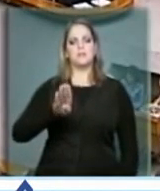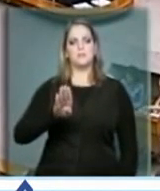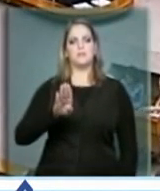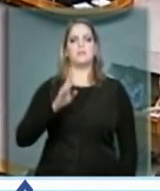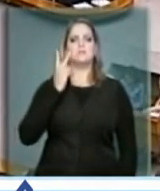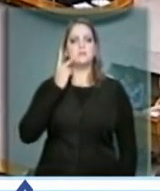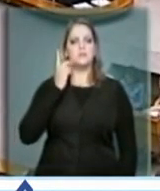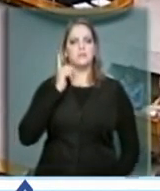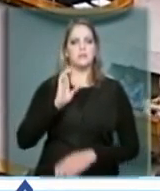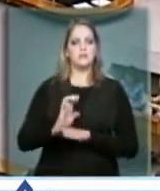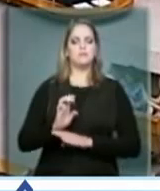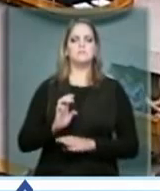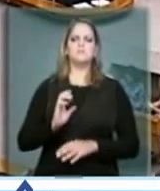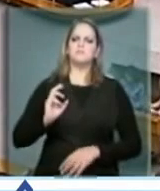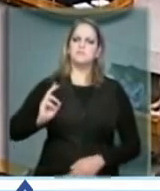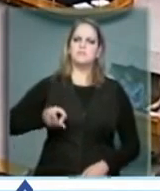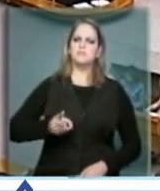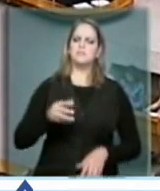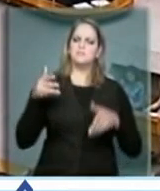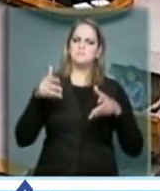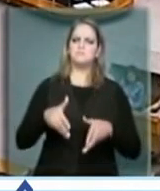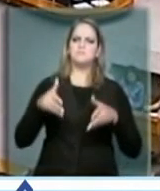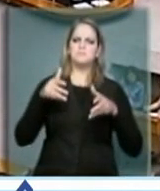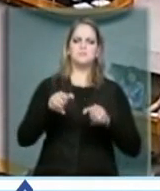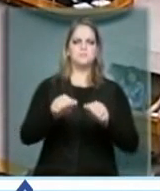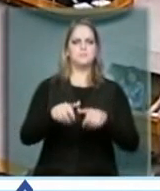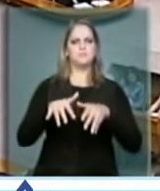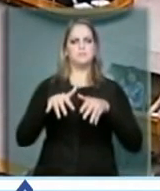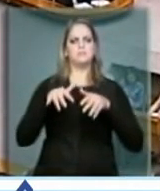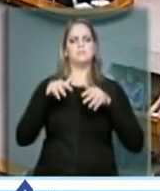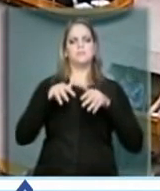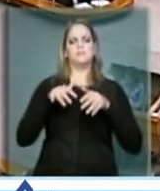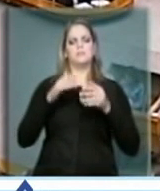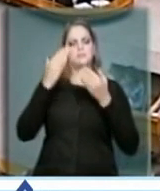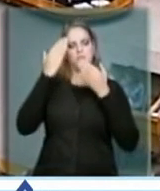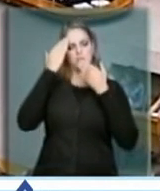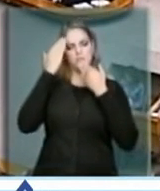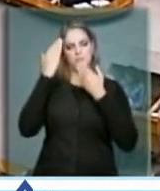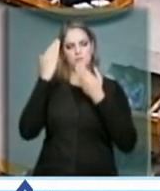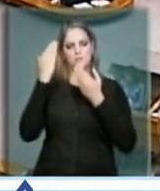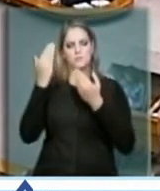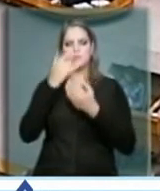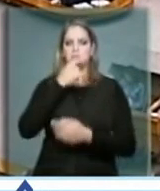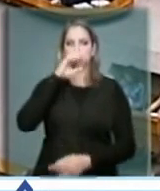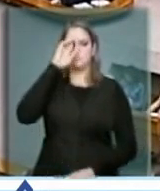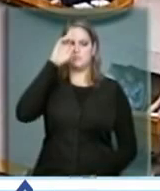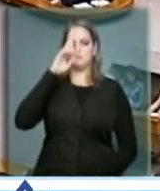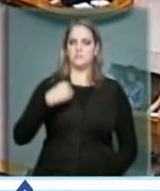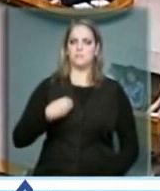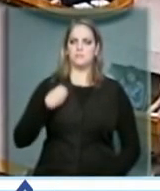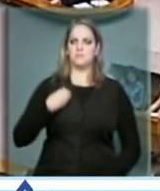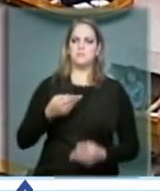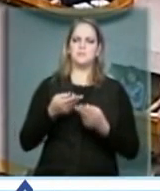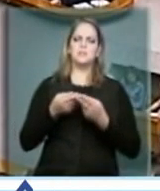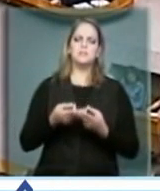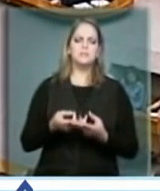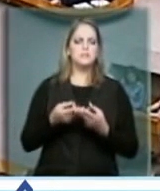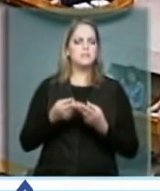está sempre presente aqui em todas as solenidades, em todos os momentos, e a gente agradece muito a sua paciência, a